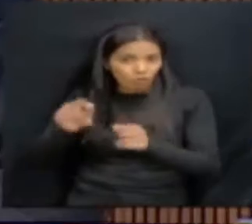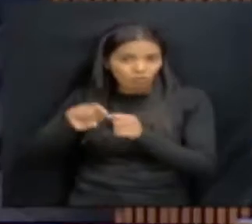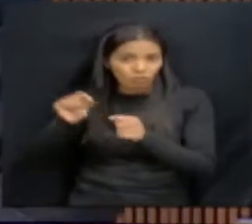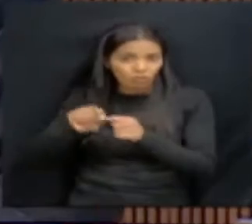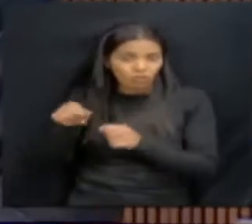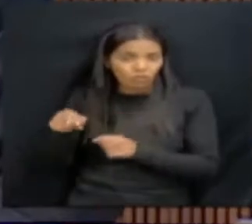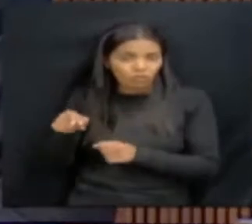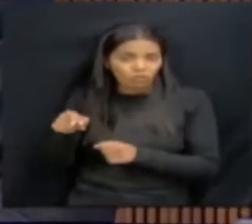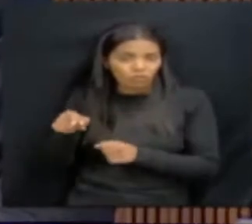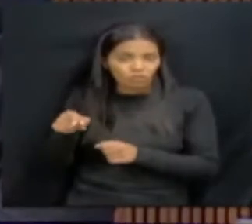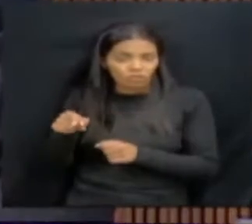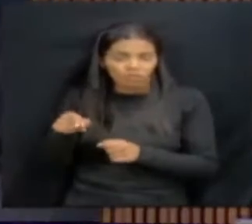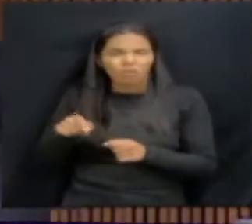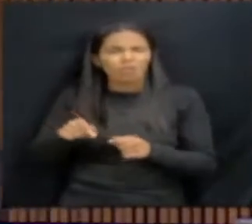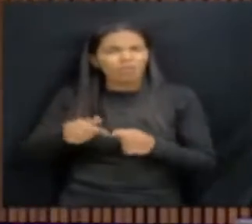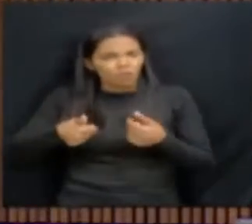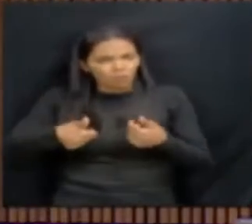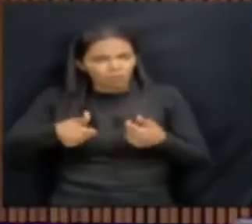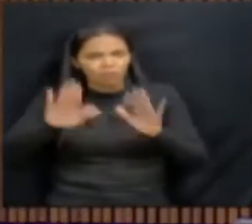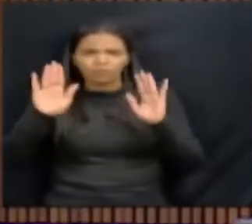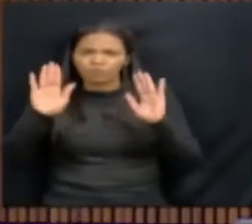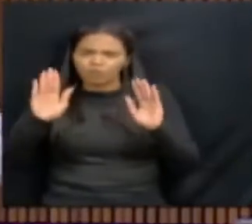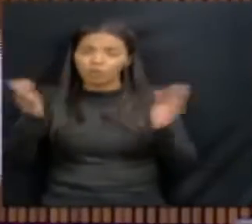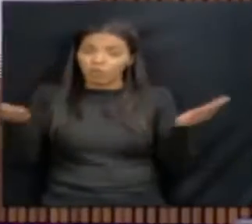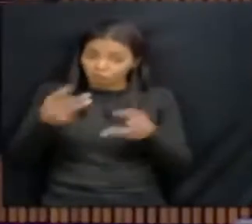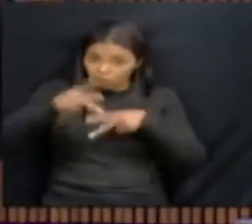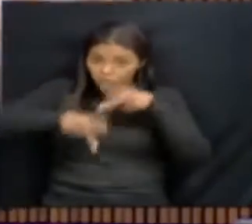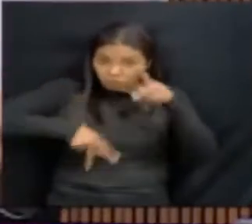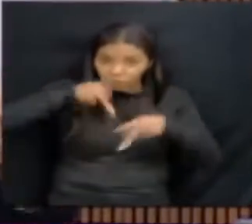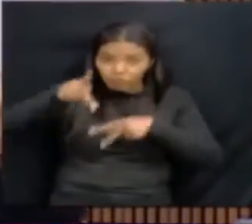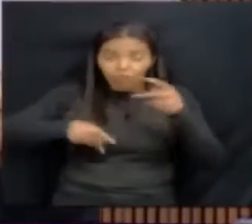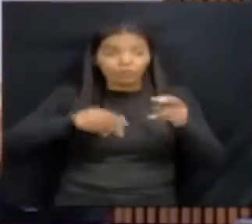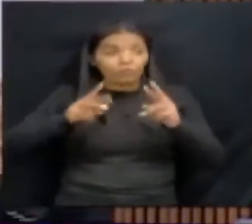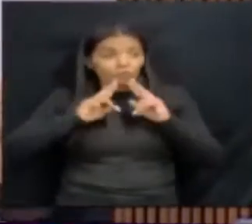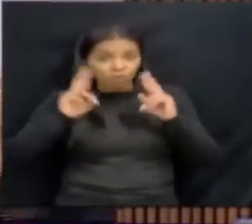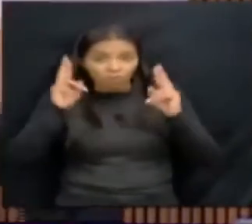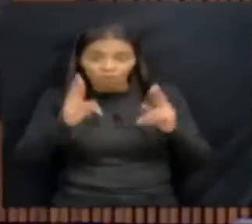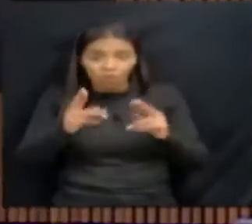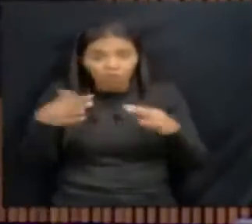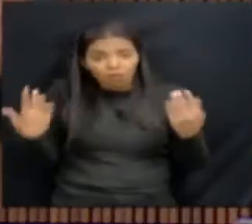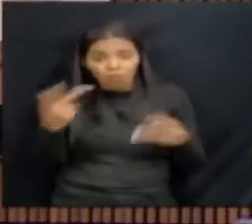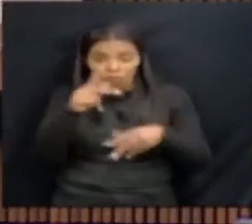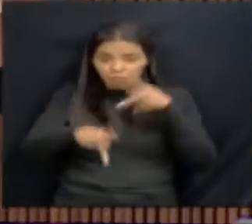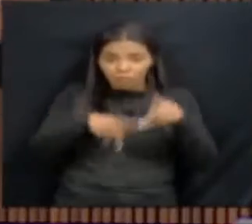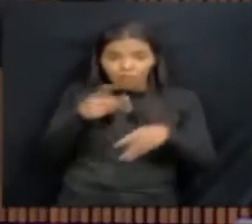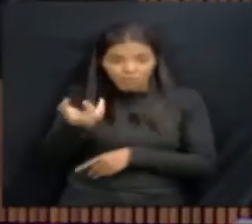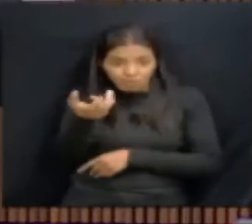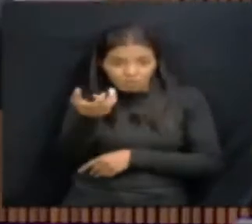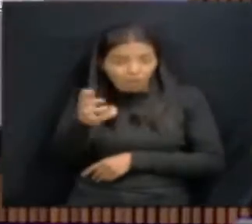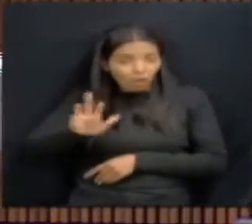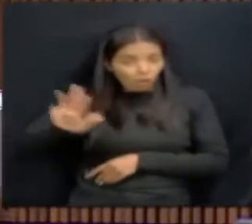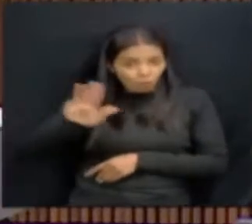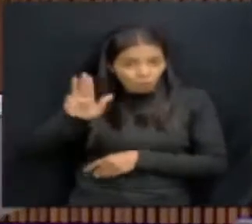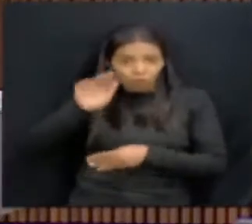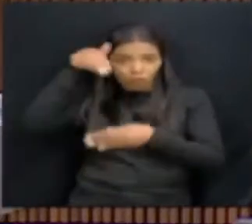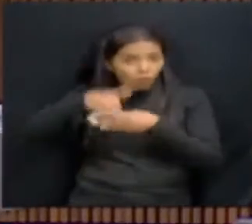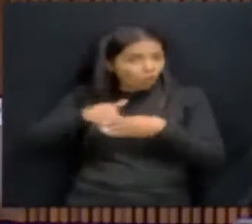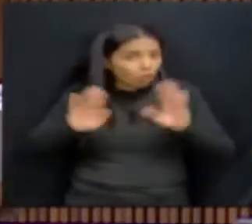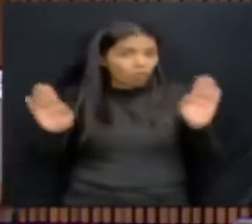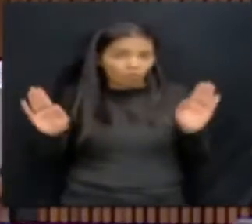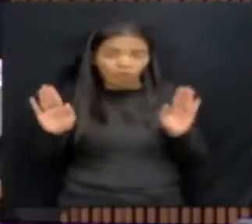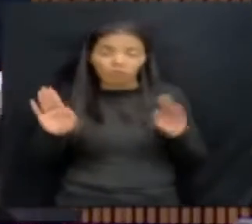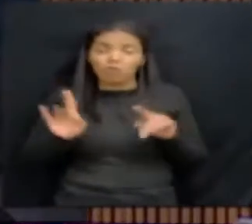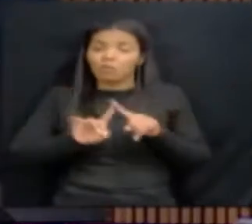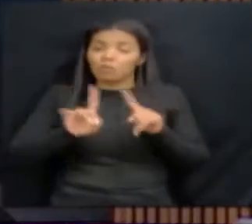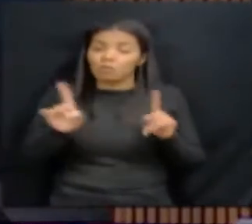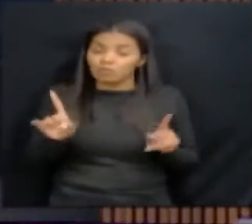com o Lula. Deixa o povo agora, que no momento, se for o caso dele ser candidato, falar que quer ele ou que não quer ele.